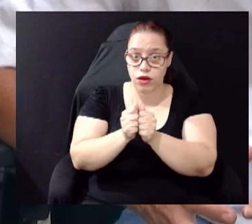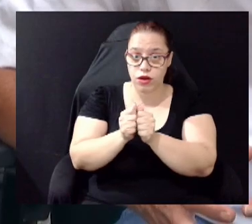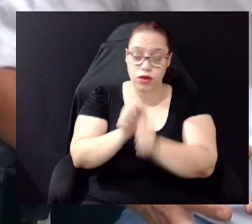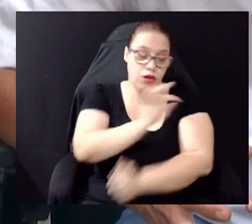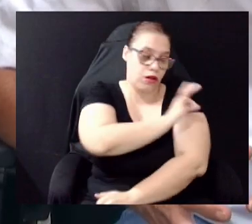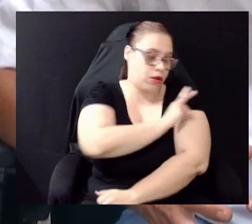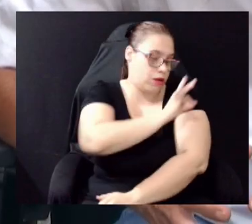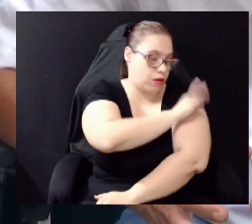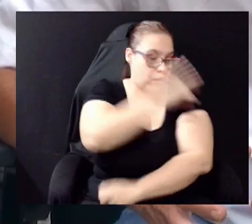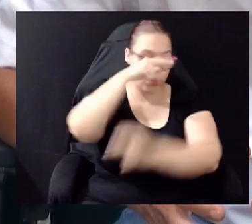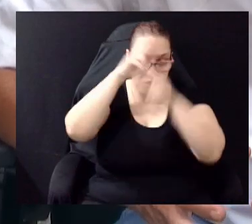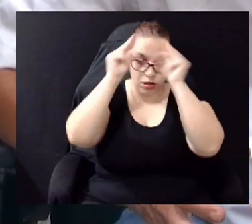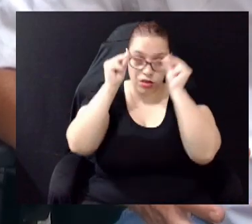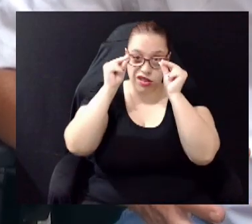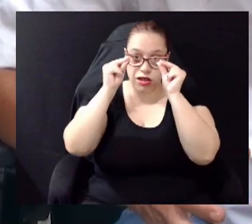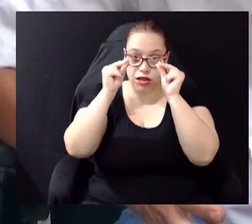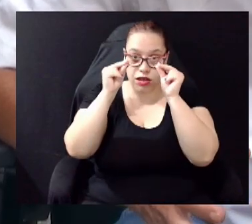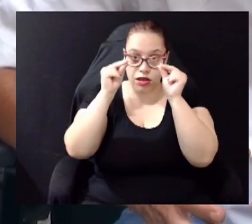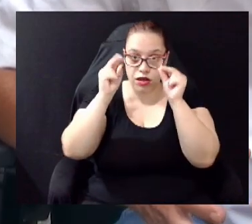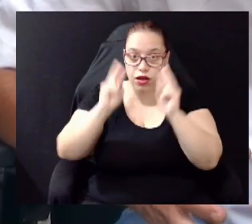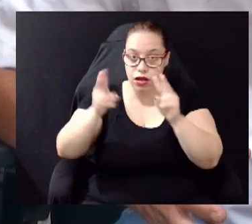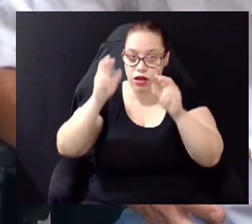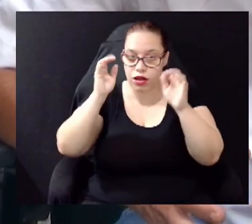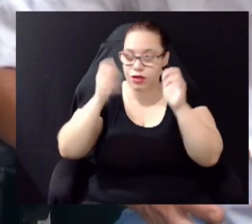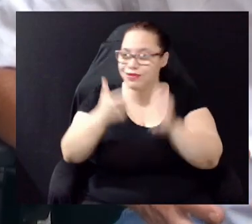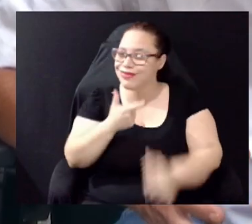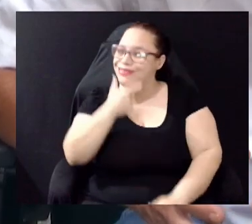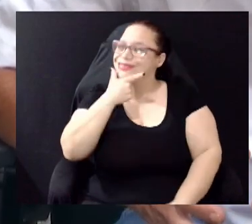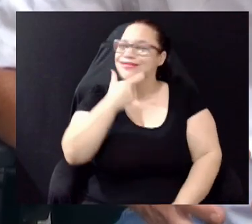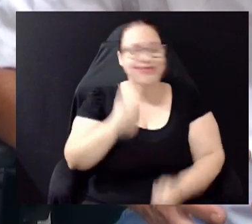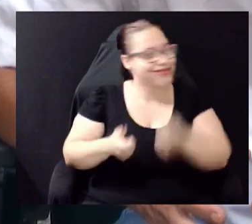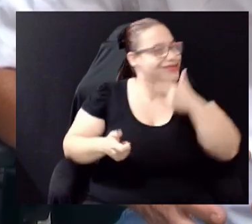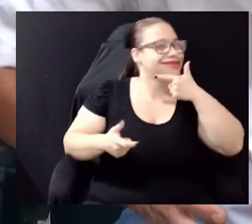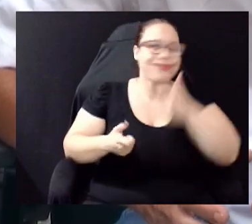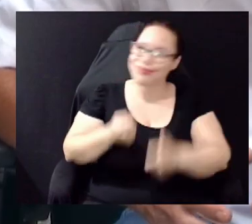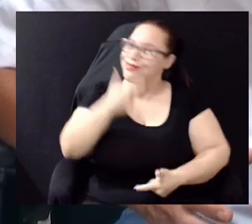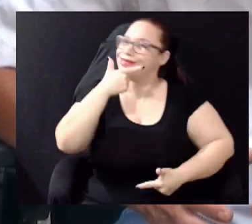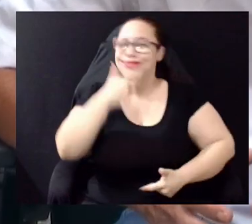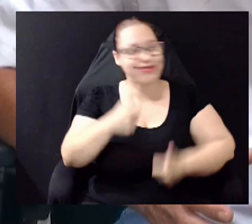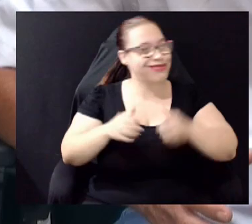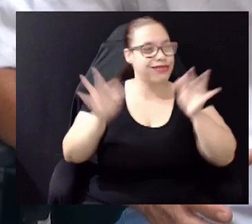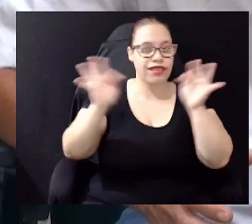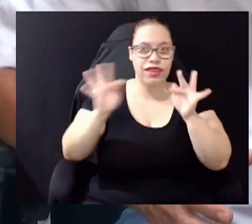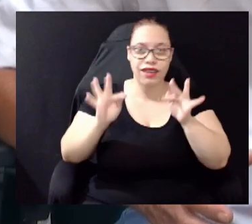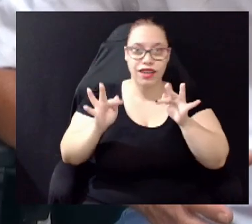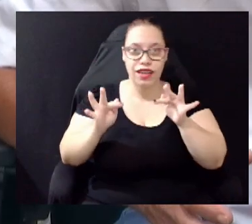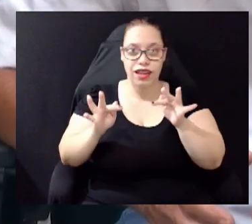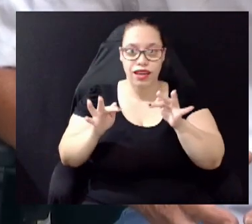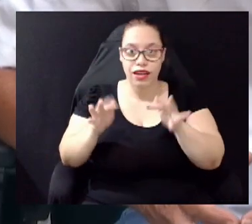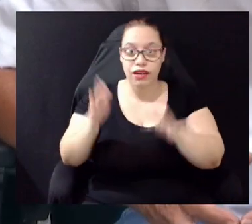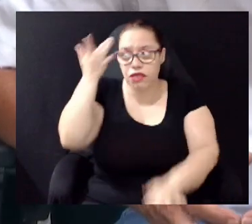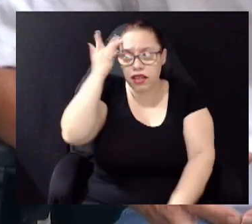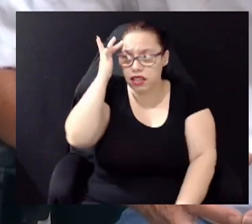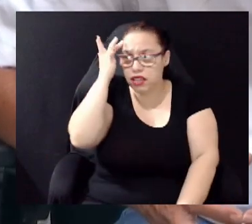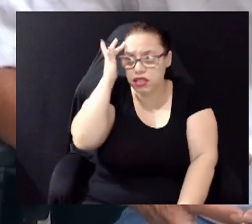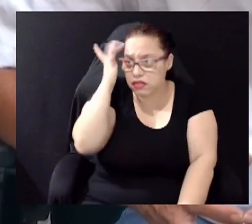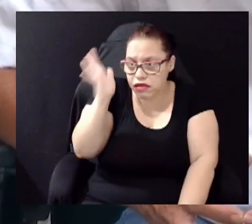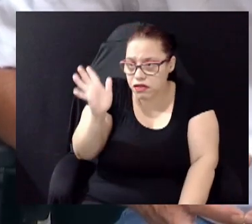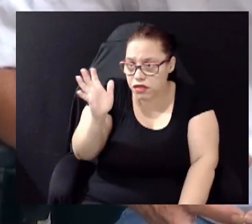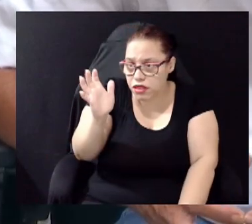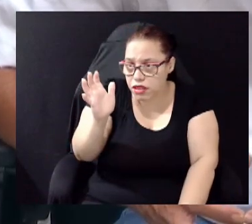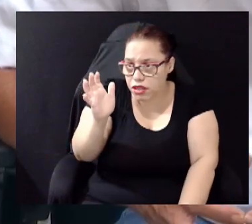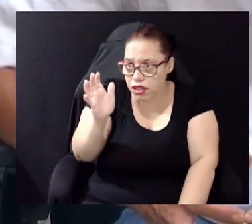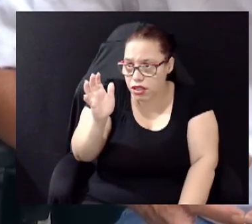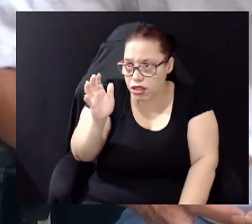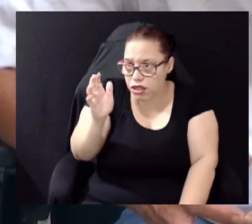enfermagem, sempre sorrindo, sempre feliz. Você não vai achar que tem alguma coisa